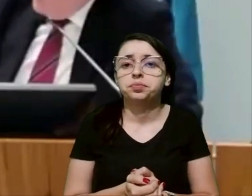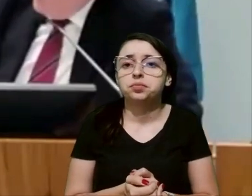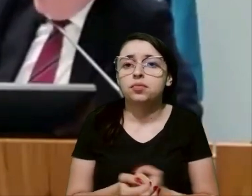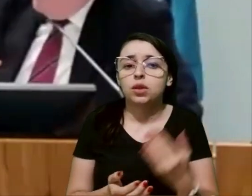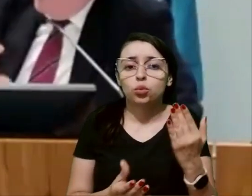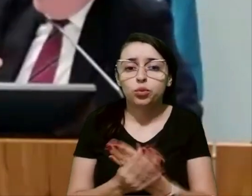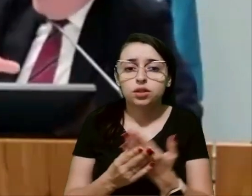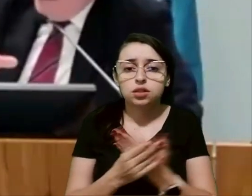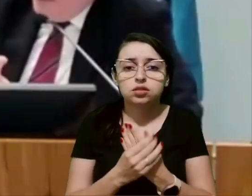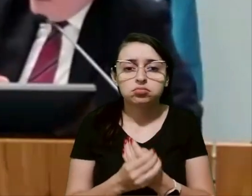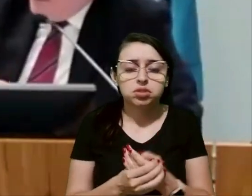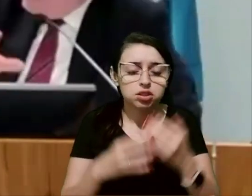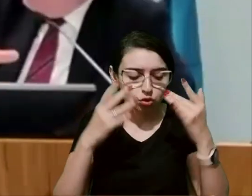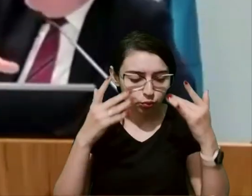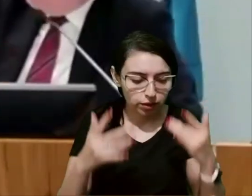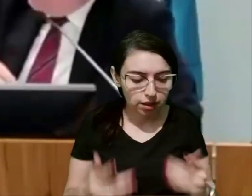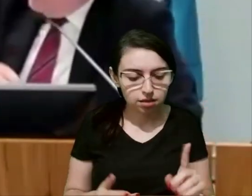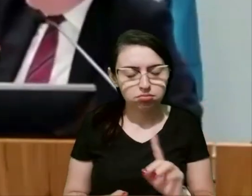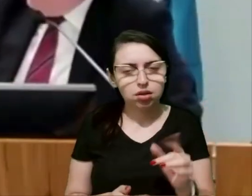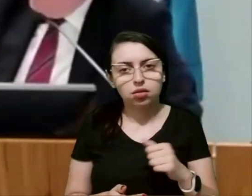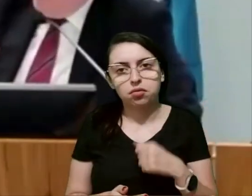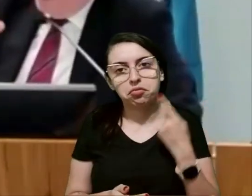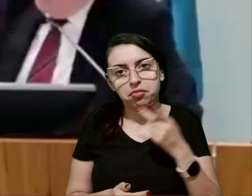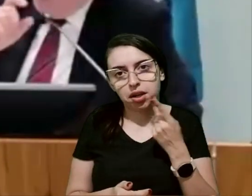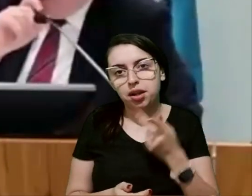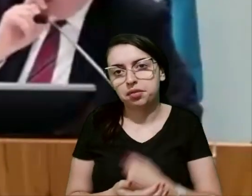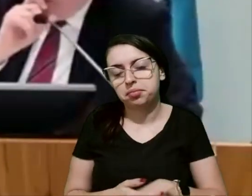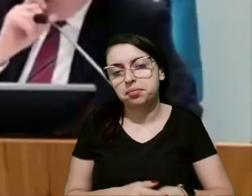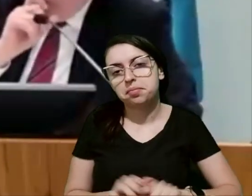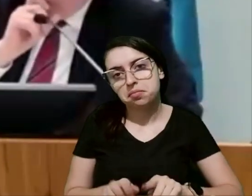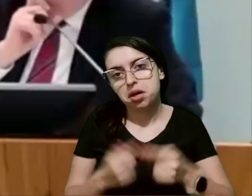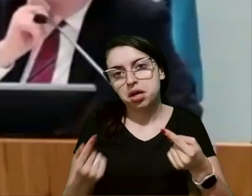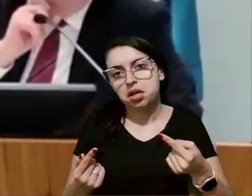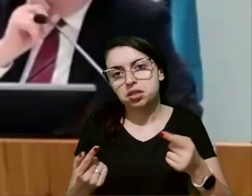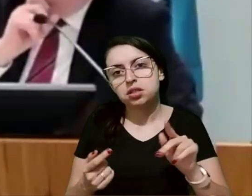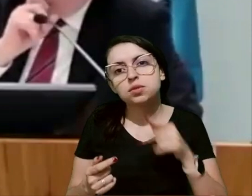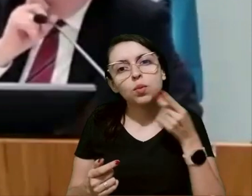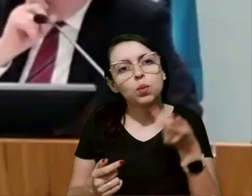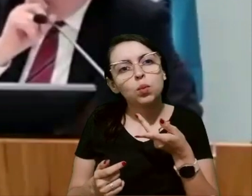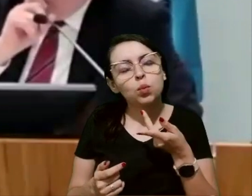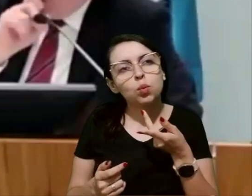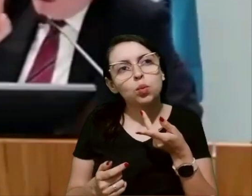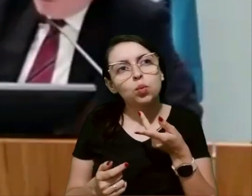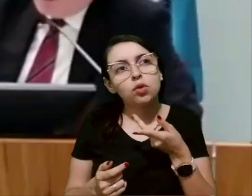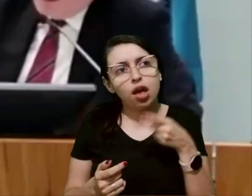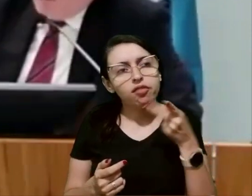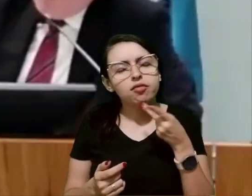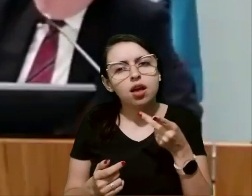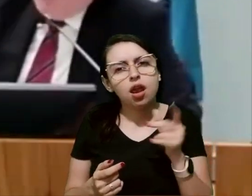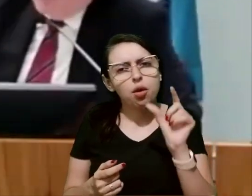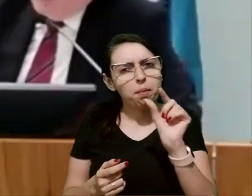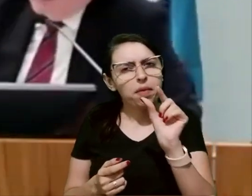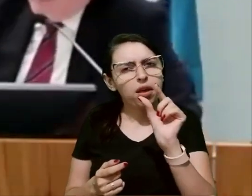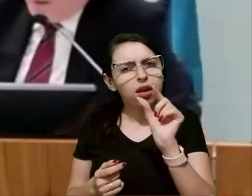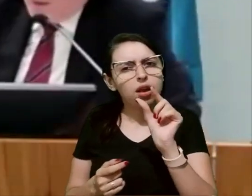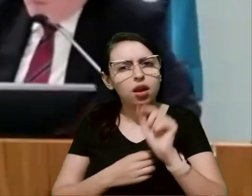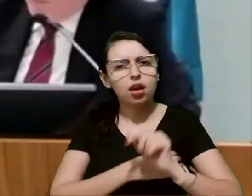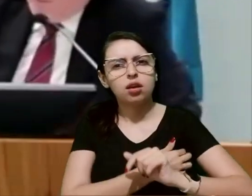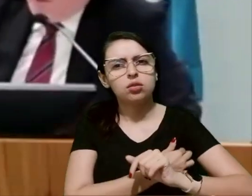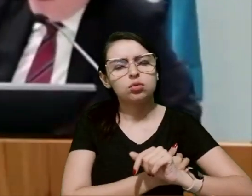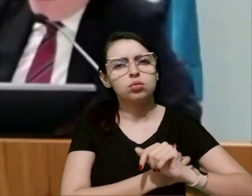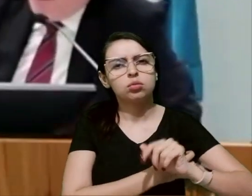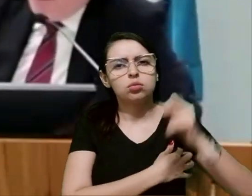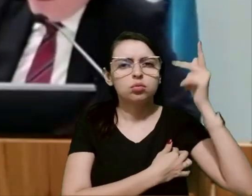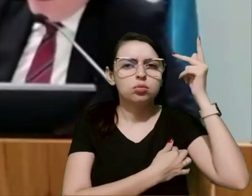E aí, eu não vou entrar em detalhes do porquê dessa ineficiência, etc., mas eu gostaria de contar um